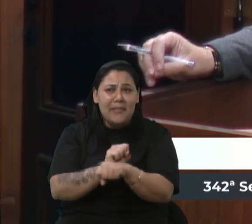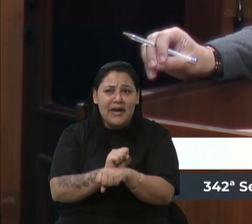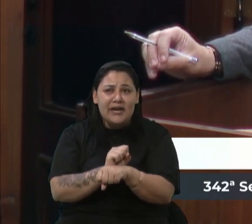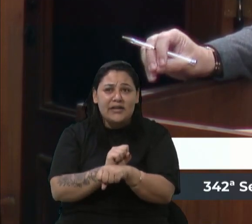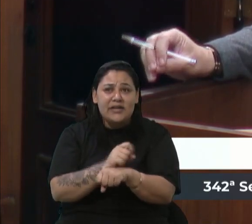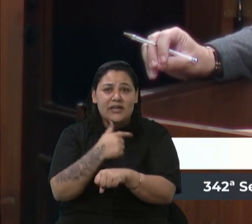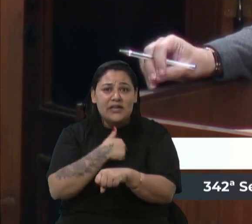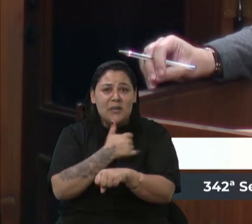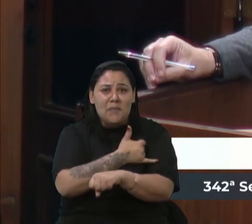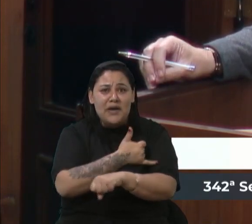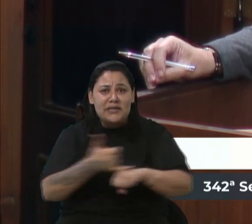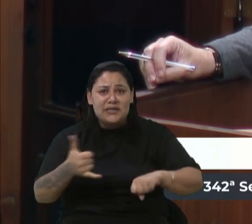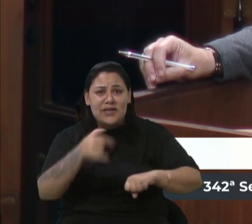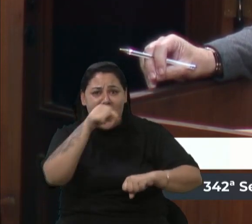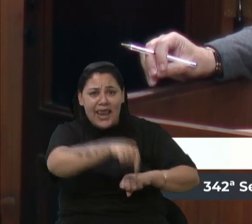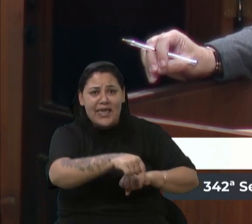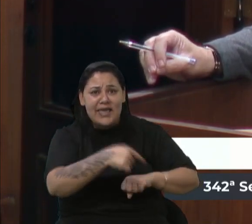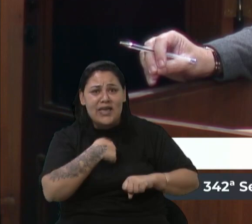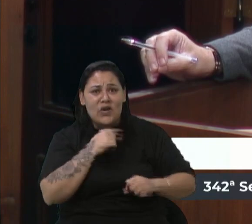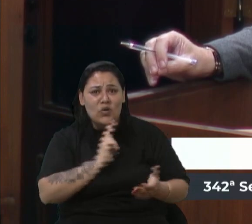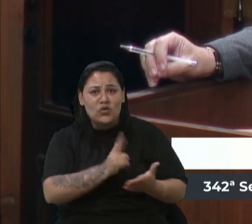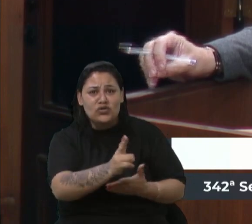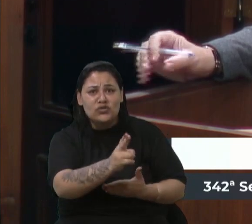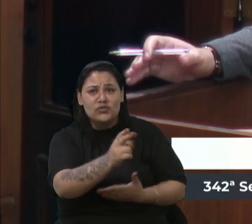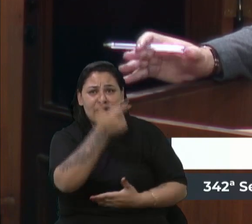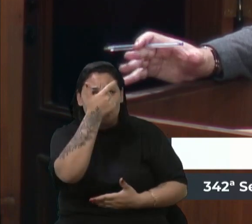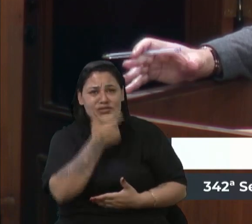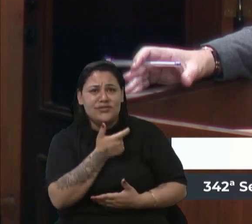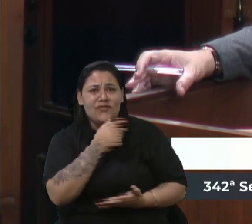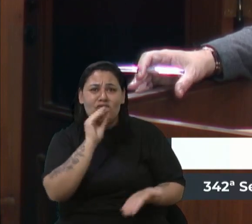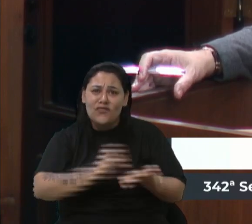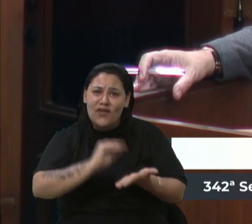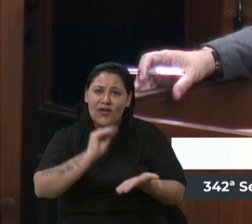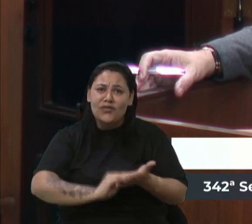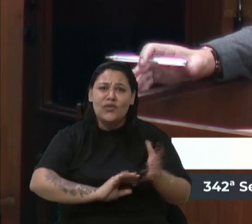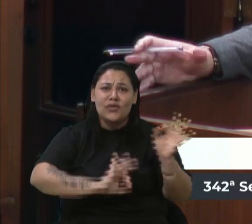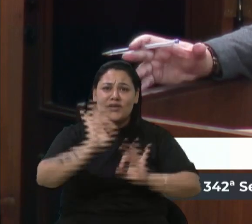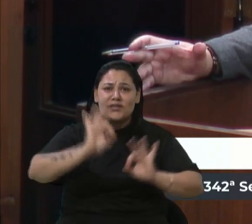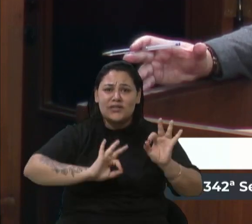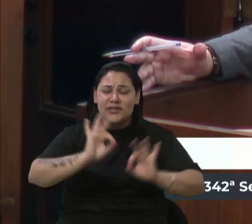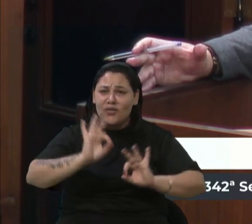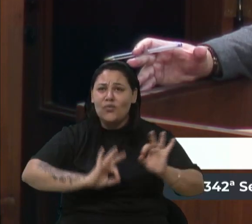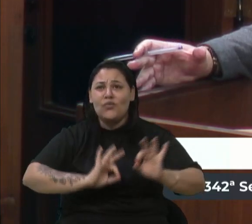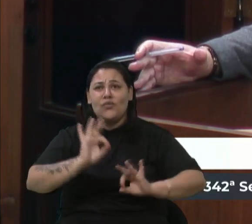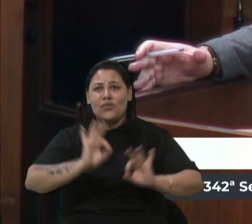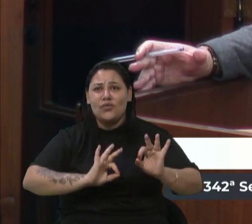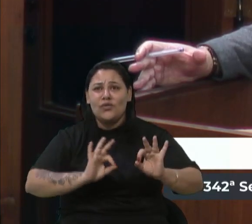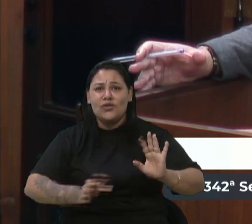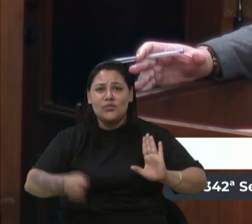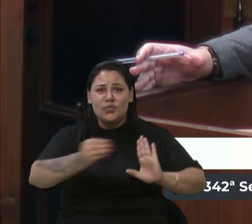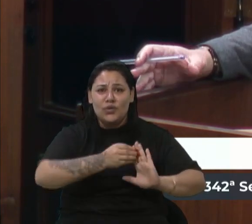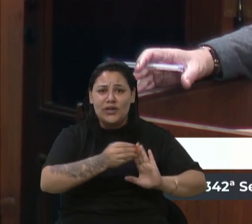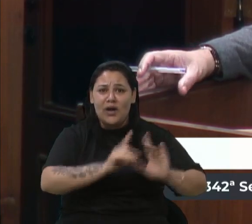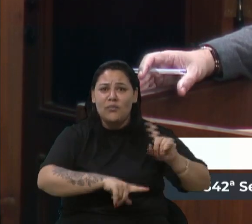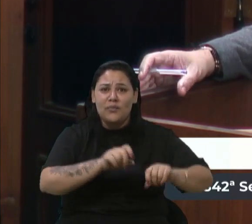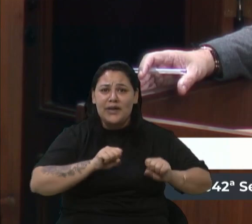ali, eu continuo achando que faltou um certo planejamento de colocar aquele vantajão, né,